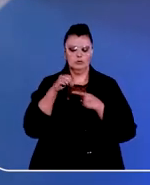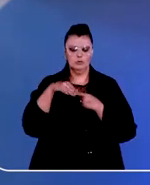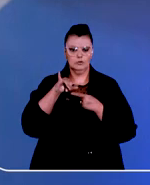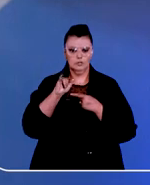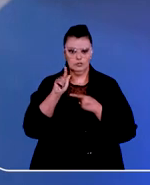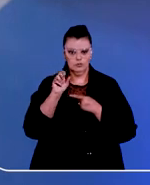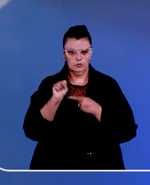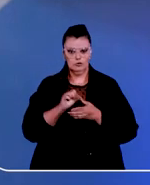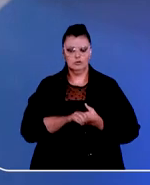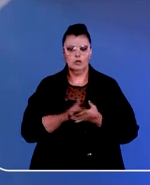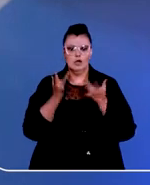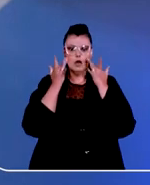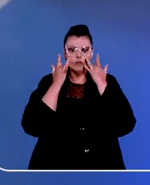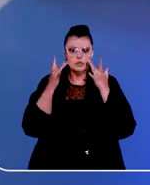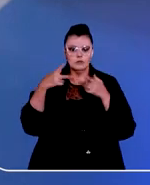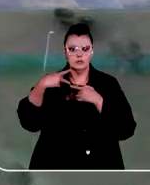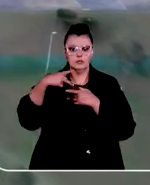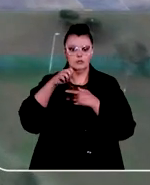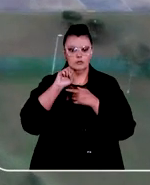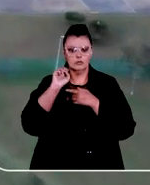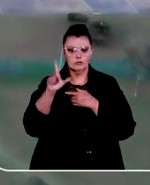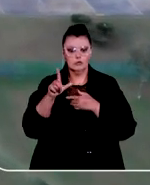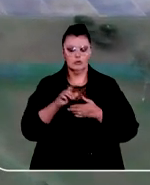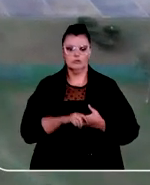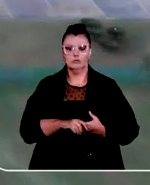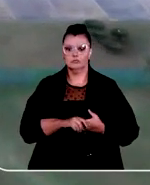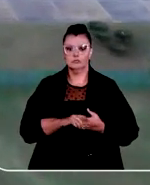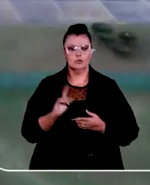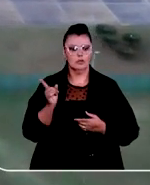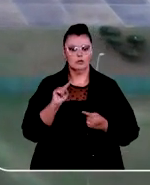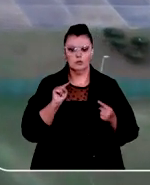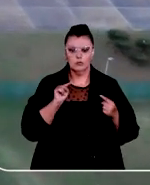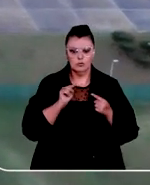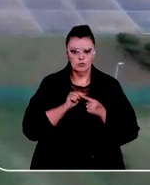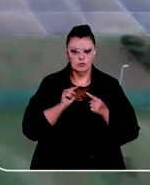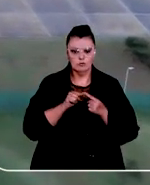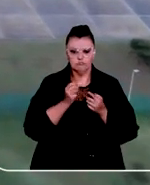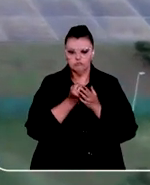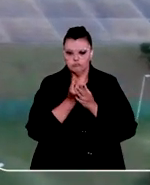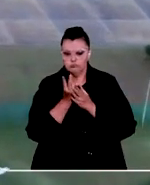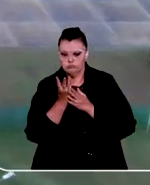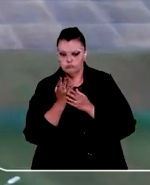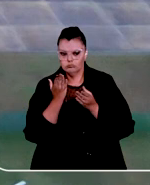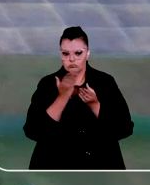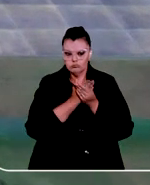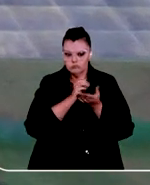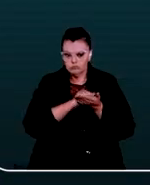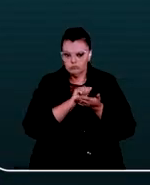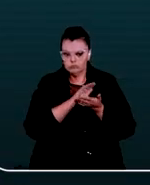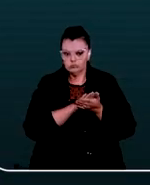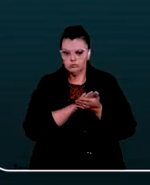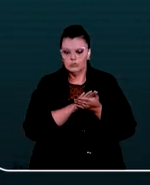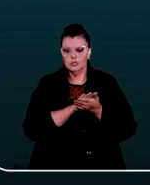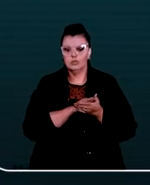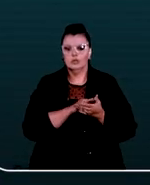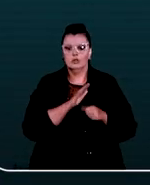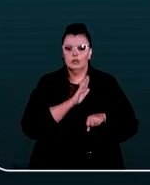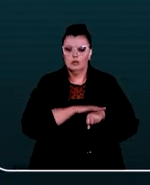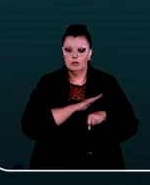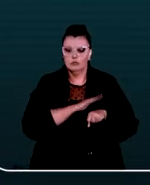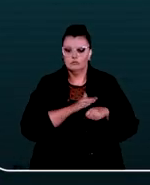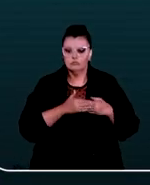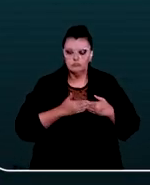Janeiro Domingos brazão o pedido de instauração de processo por crime de responsabilidade contra Domingos